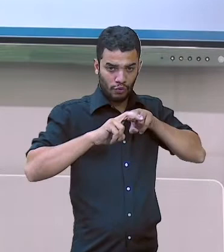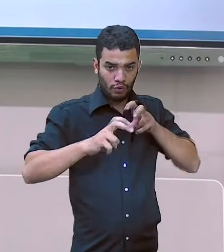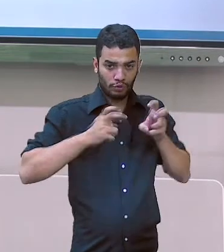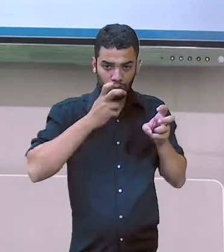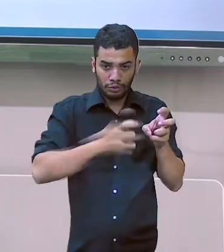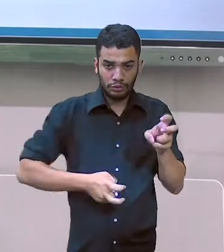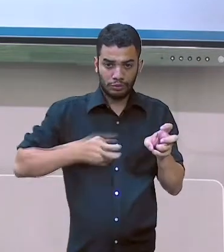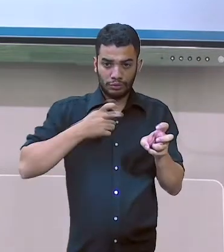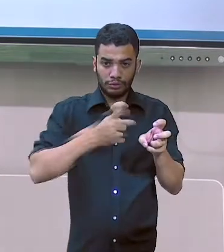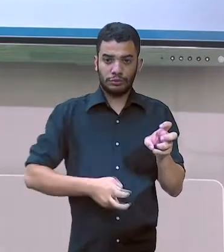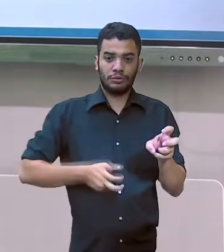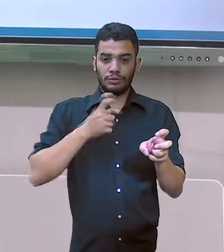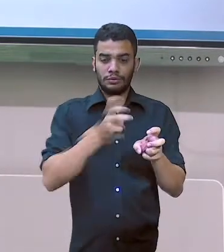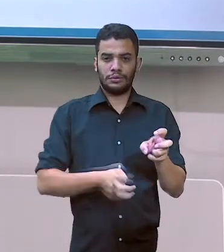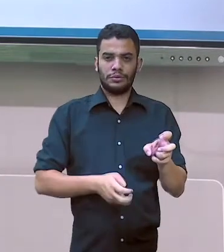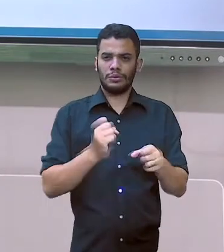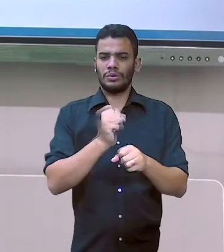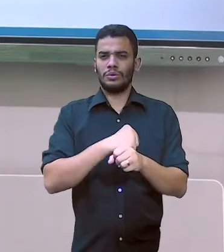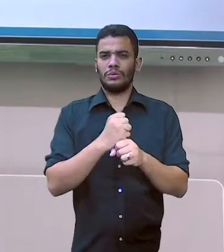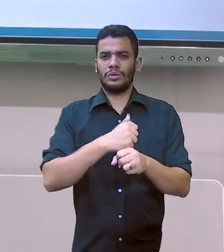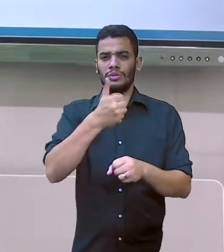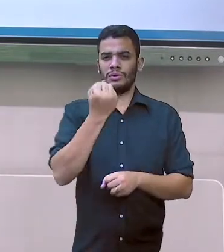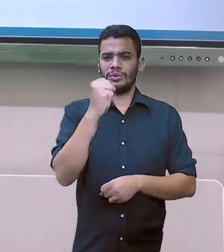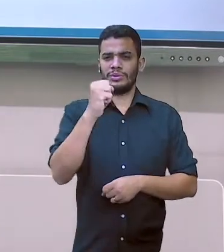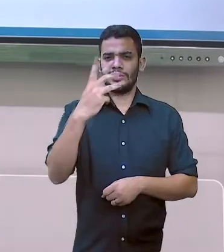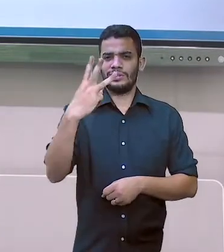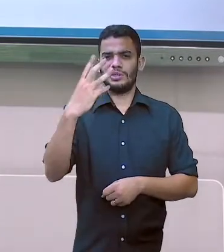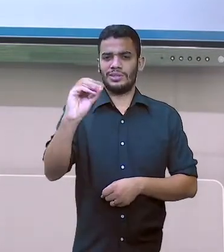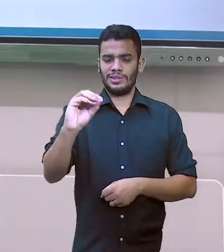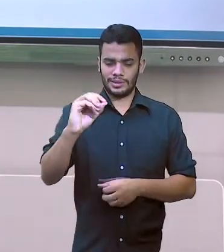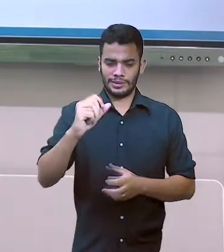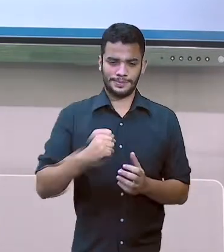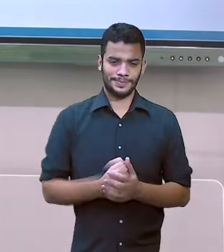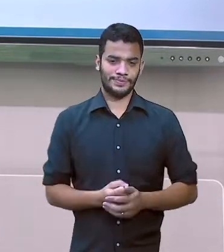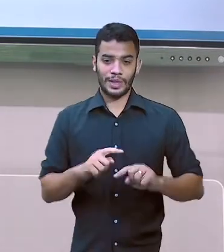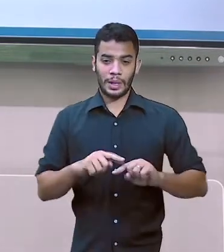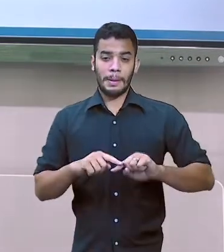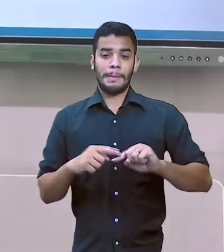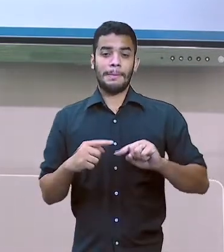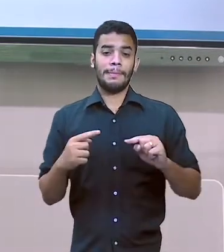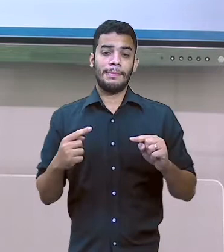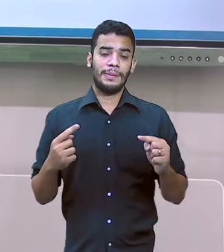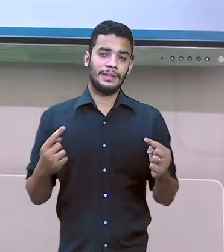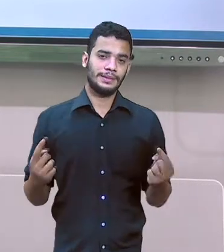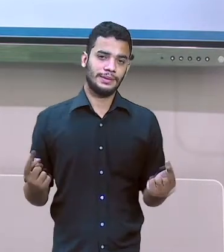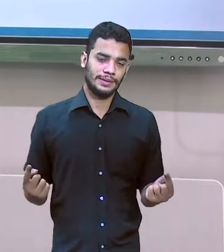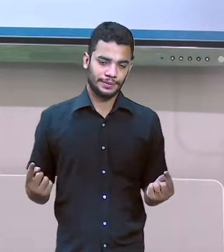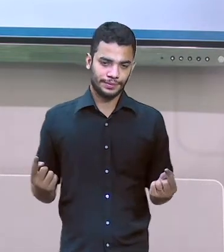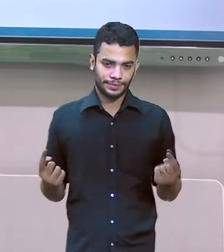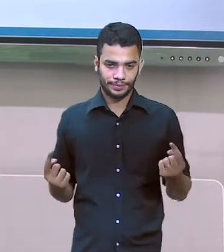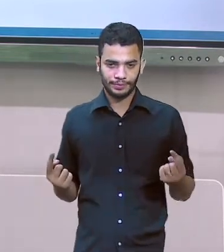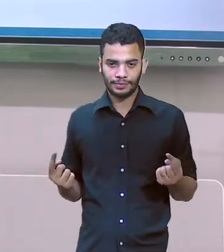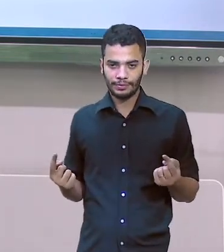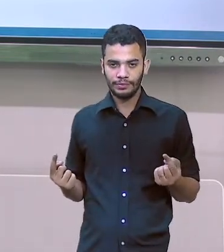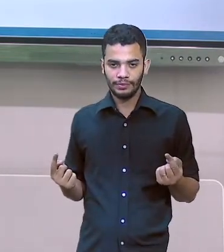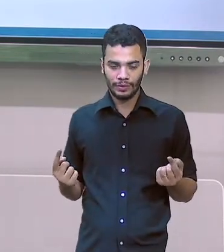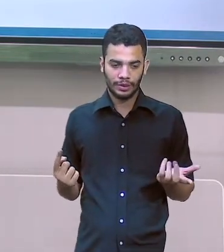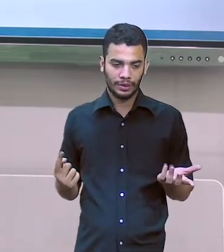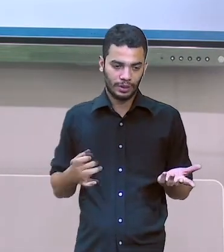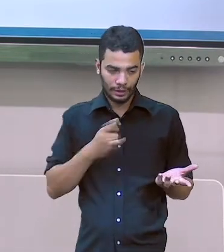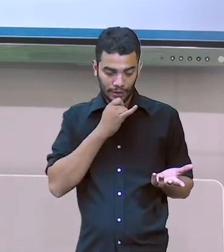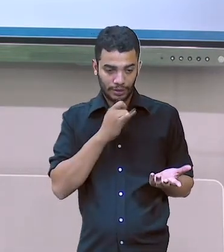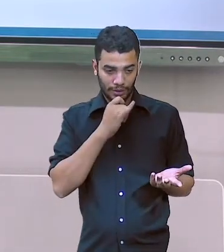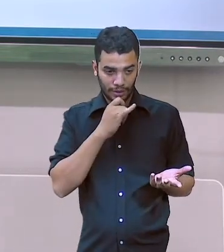reinado de Dom Pedro, está aqui no texto. Porém, nós vamos ver que, embora